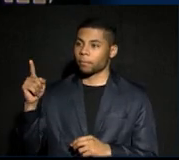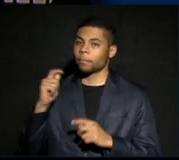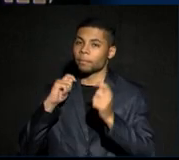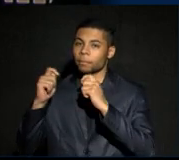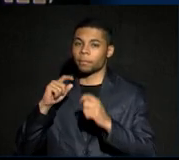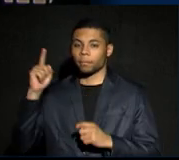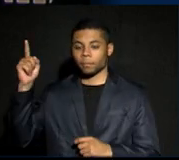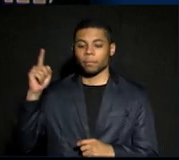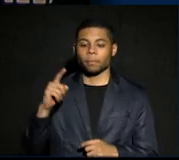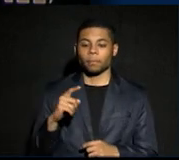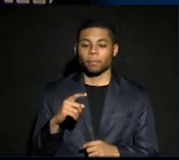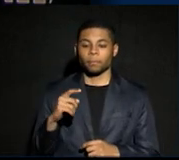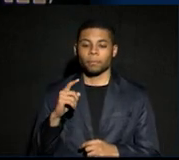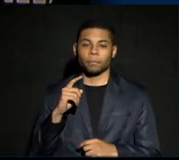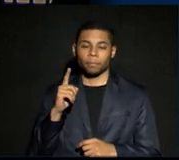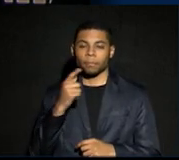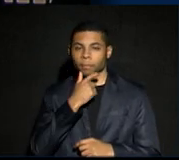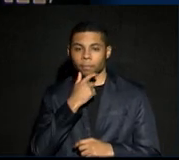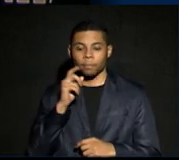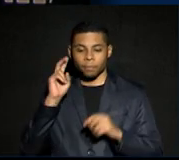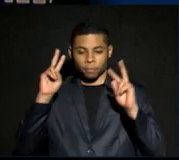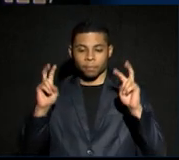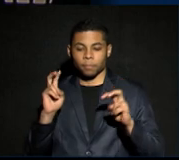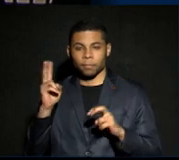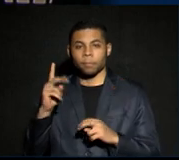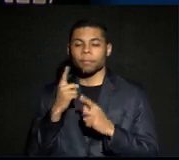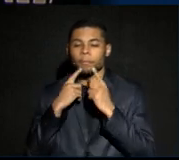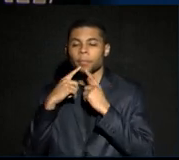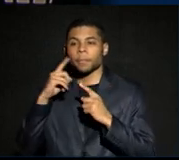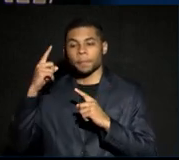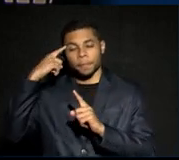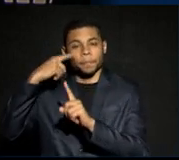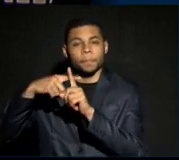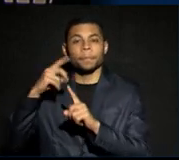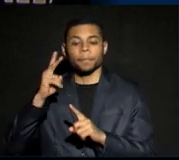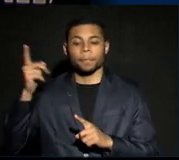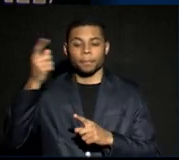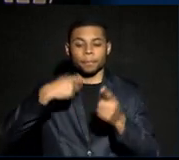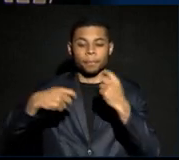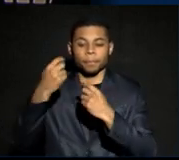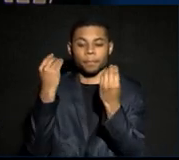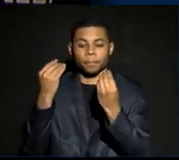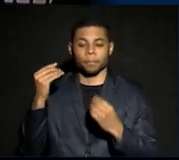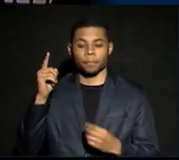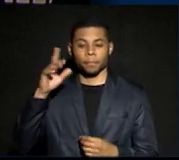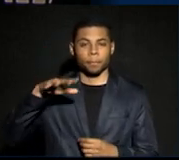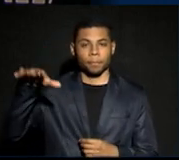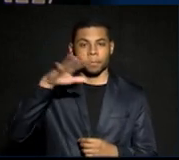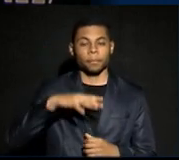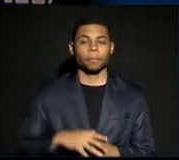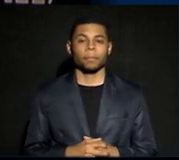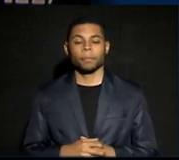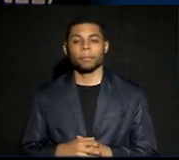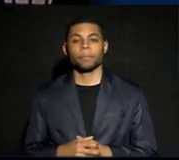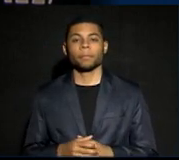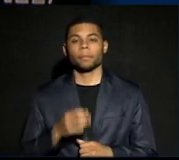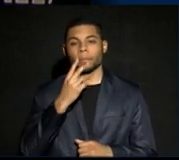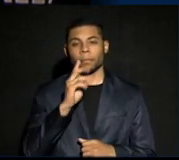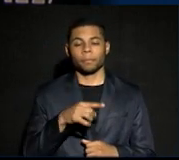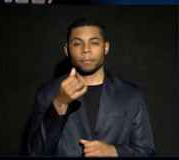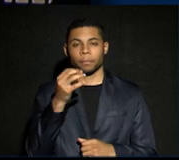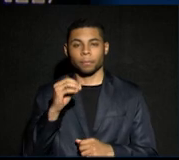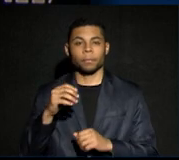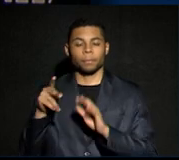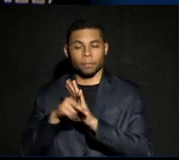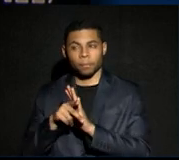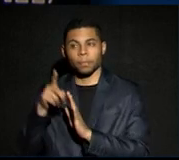entrevistou o Dudley, e ele falou muito desse excesso de otimismo que o mercado está precificando, né? Na visão do mercado, 3,60 de taxa de juros